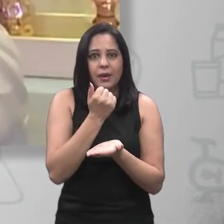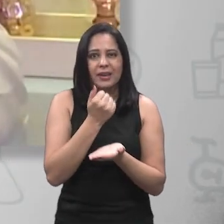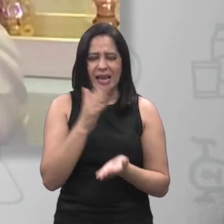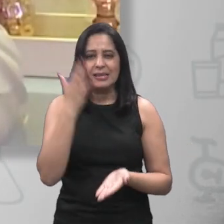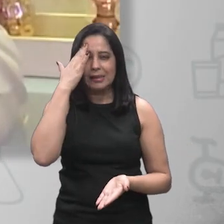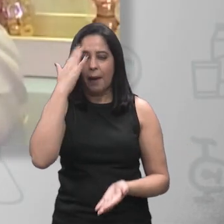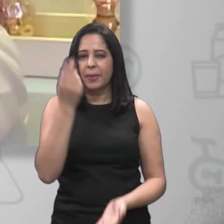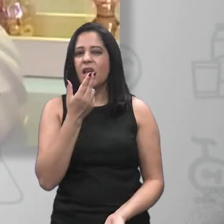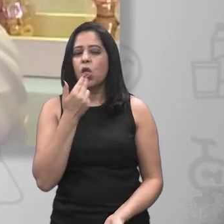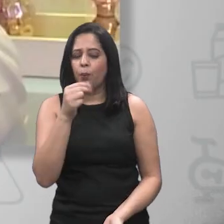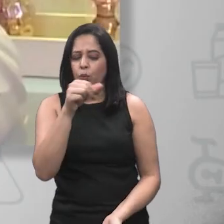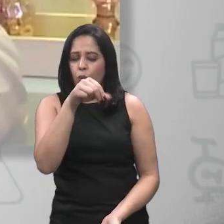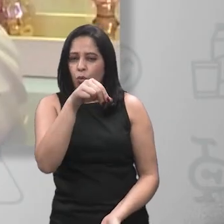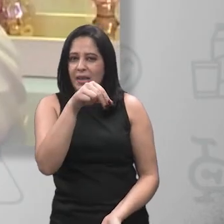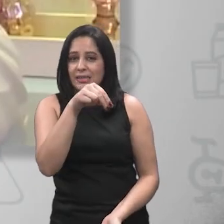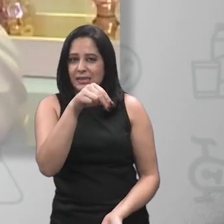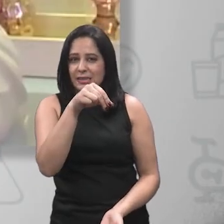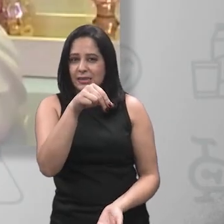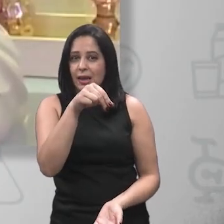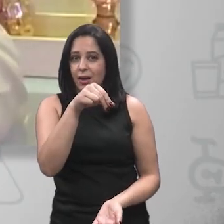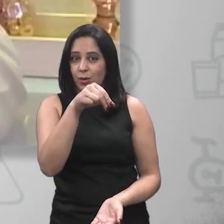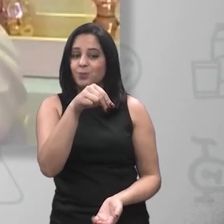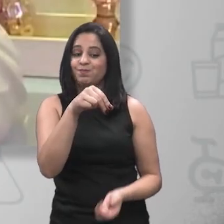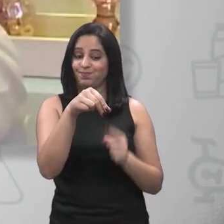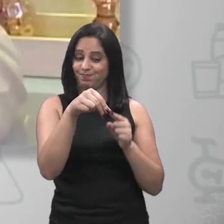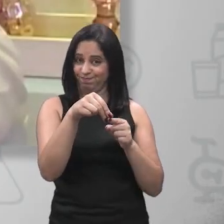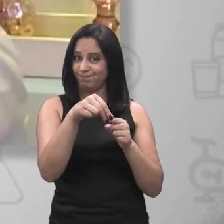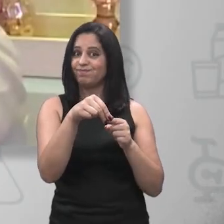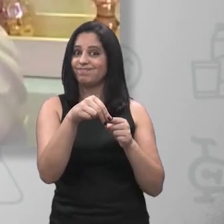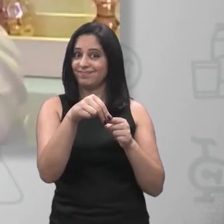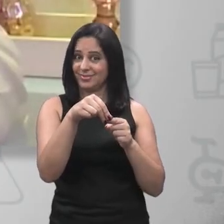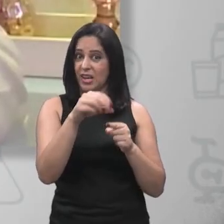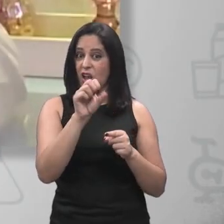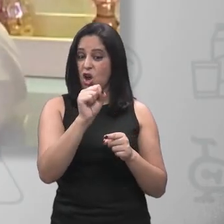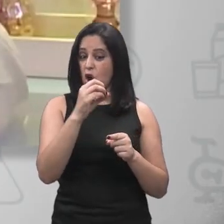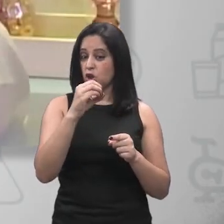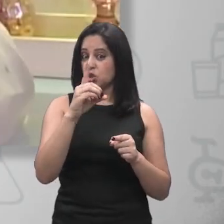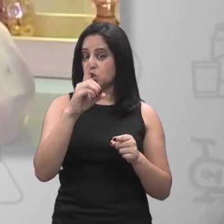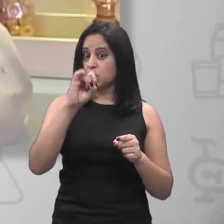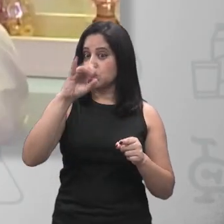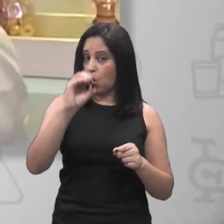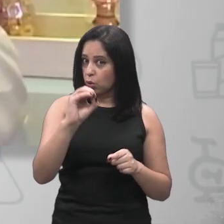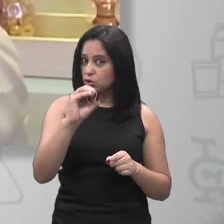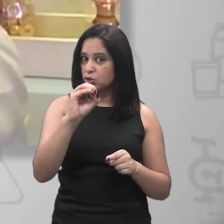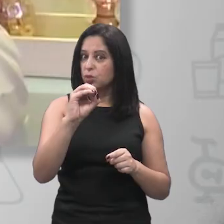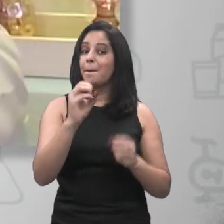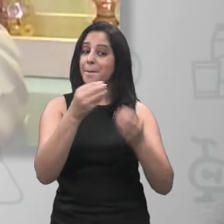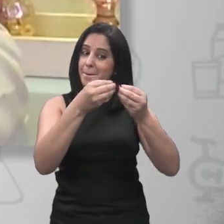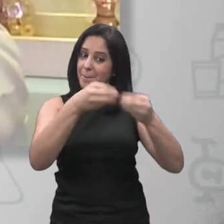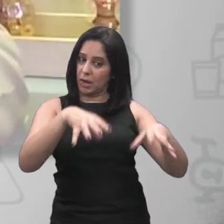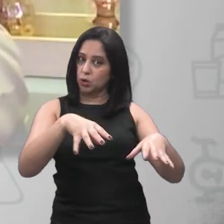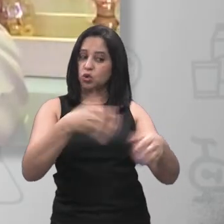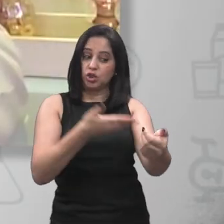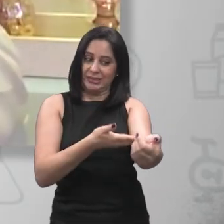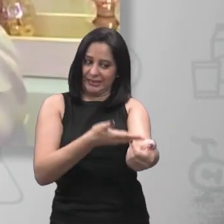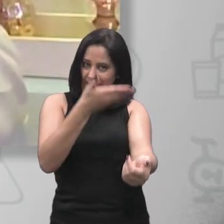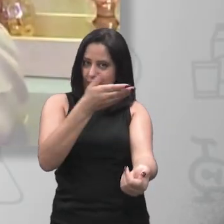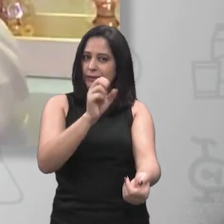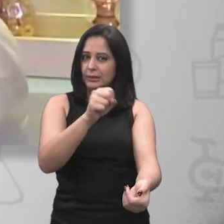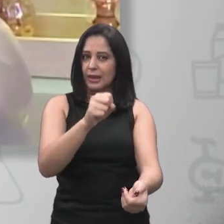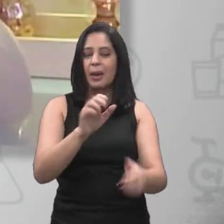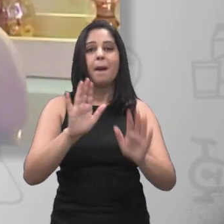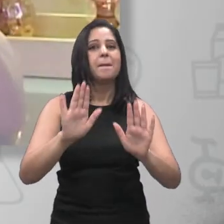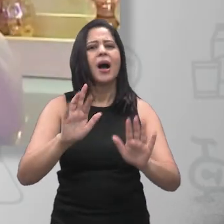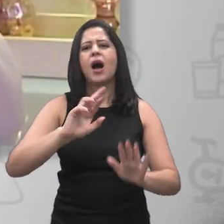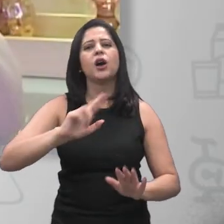do sal, né? A gente fala muito sobre o implicador do sódio quando se tem pressão alta, e realmente é.